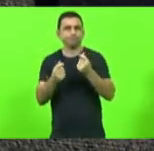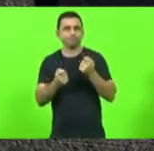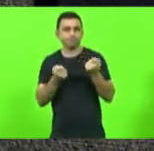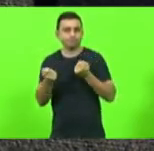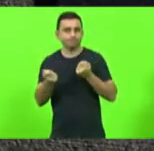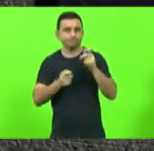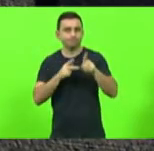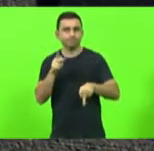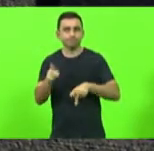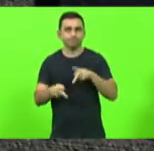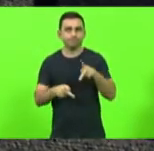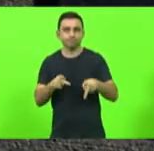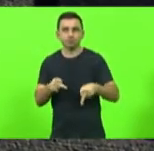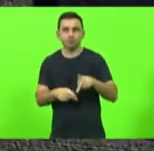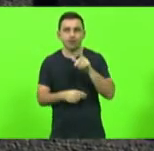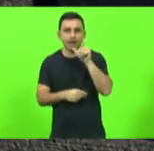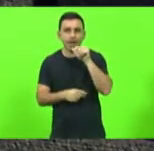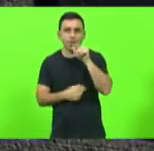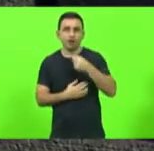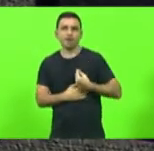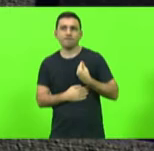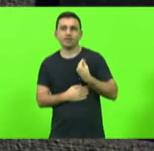popular. Águas para a vida!